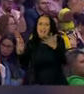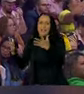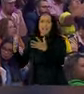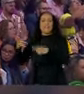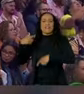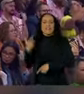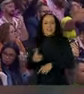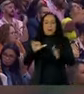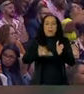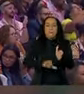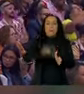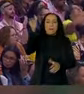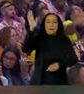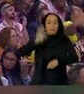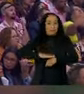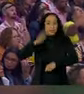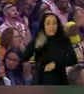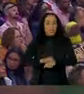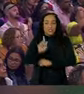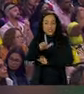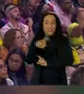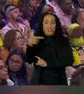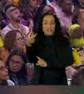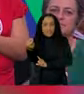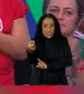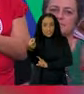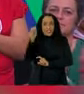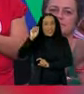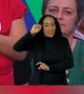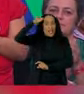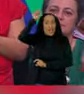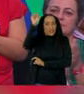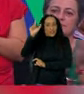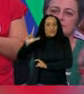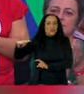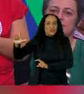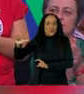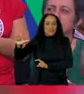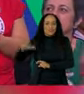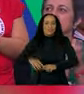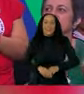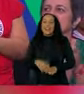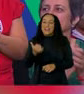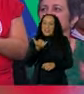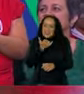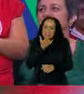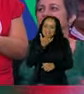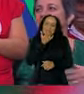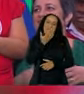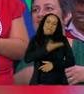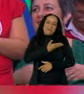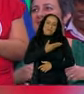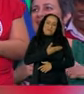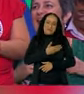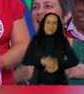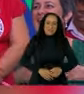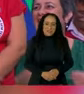esse primeiro momento no G20 que na África do Sul. I'm sorry, my friend, Mr.